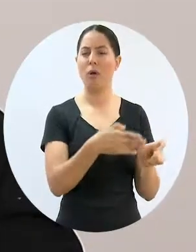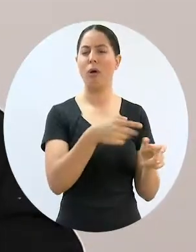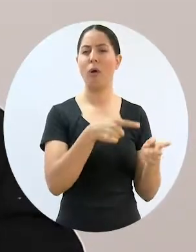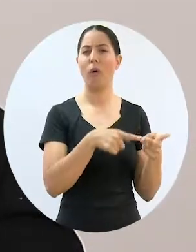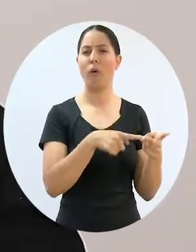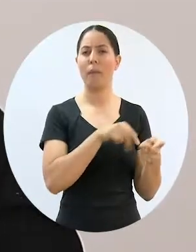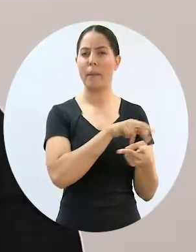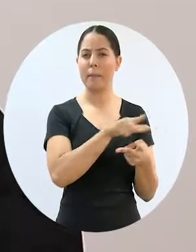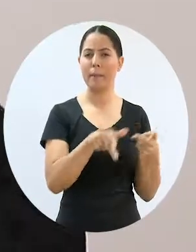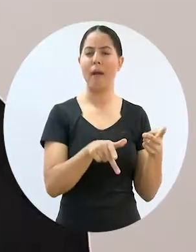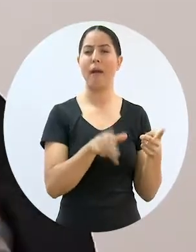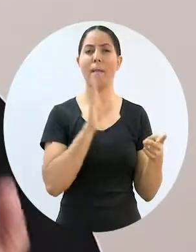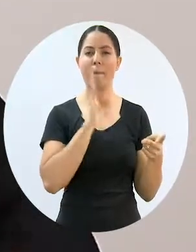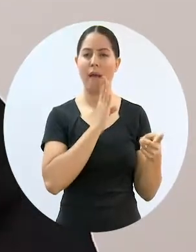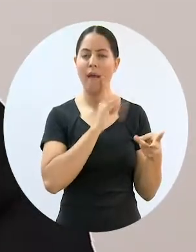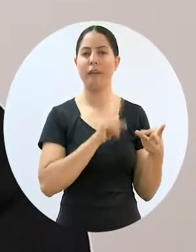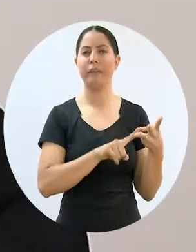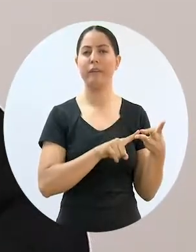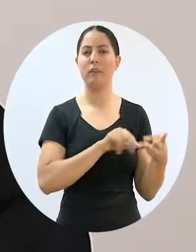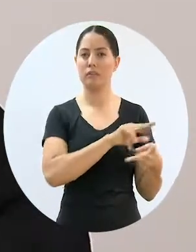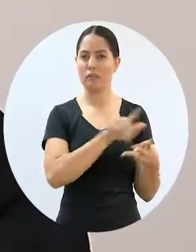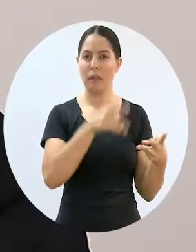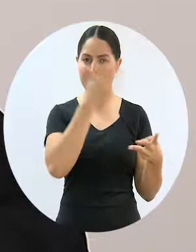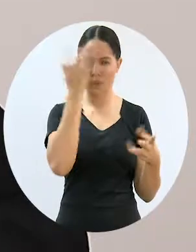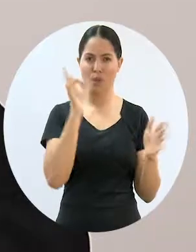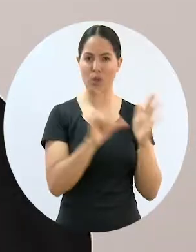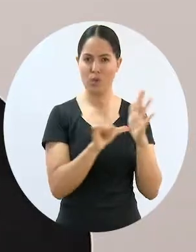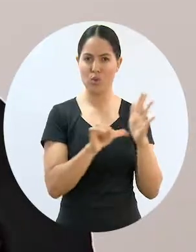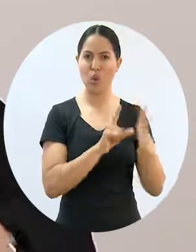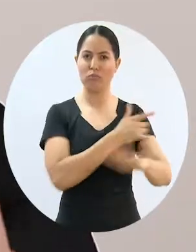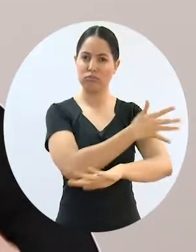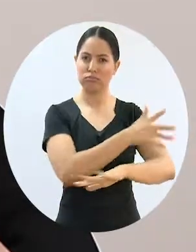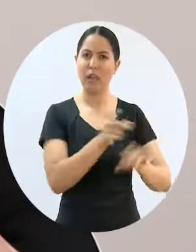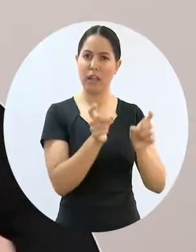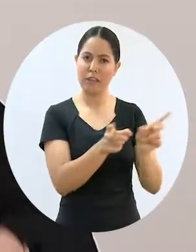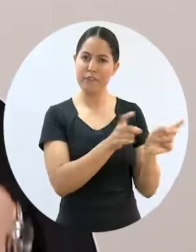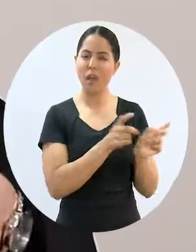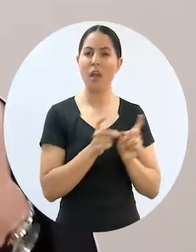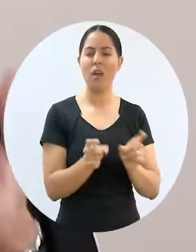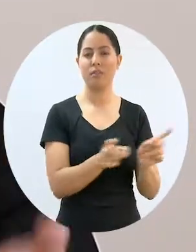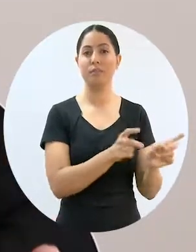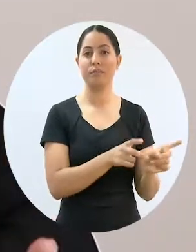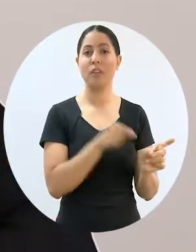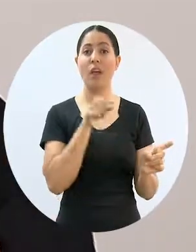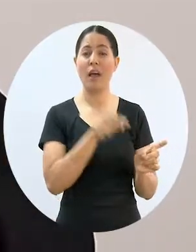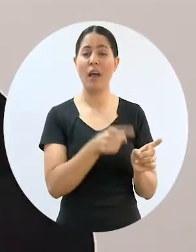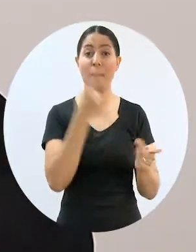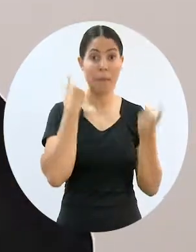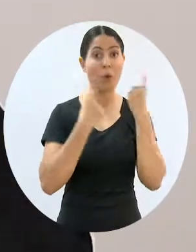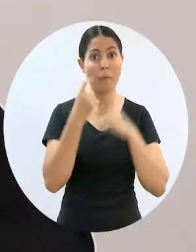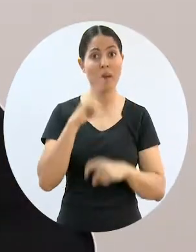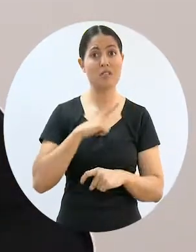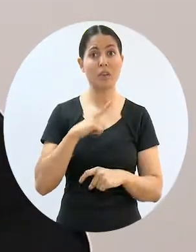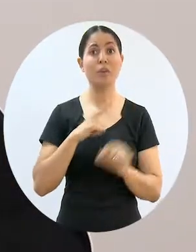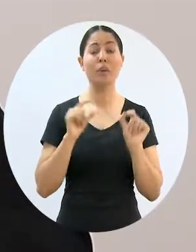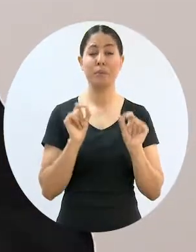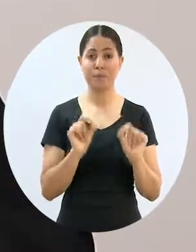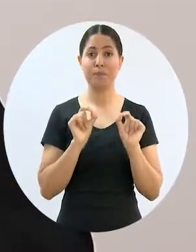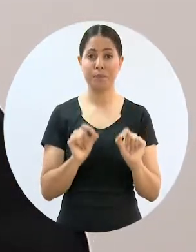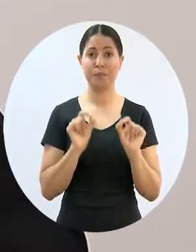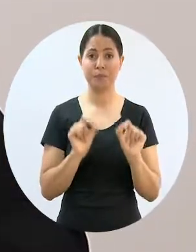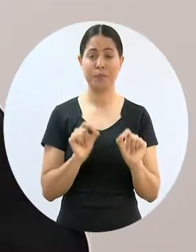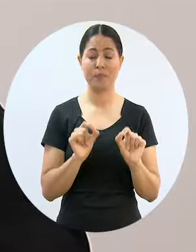empreendedores, pessoas que mantêm bares ou mesmo que vendem seus produtos na praia, estão muito